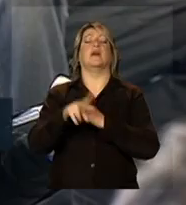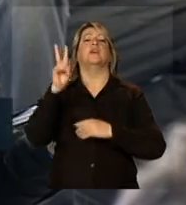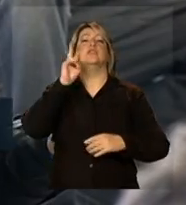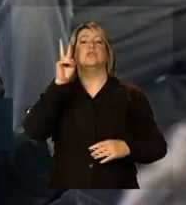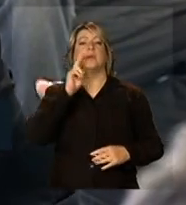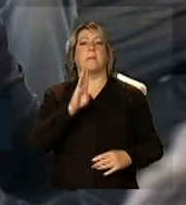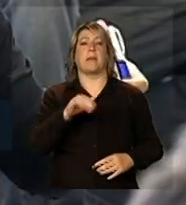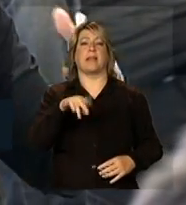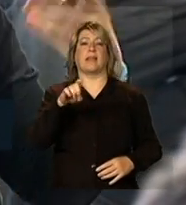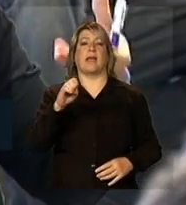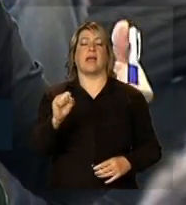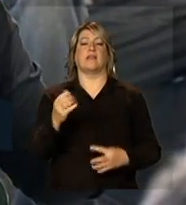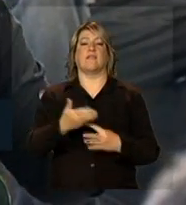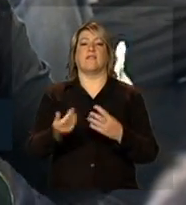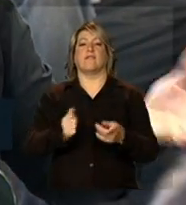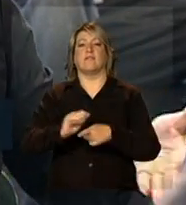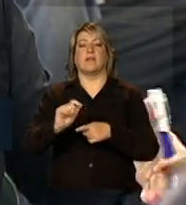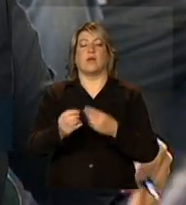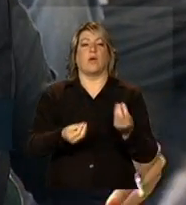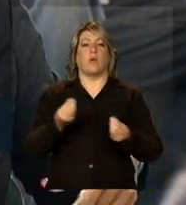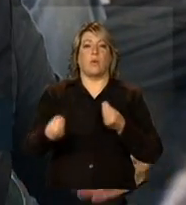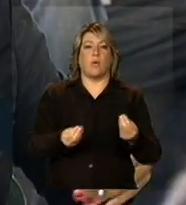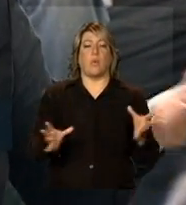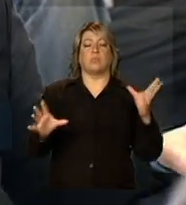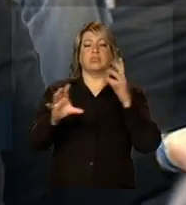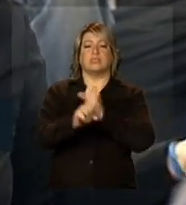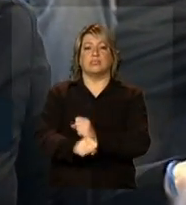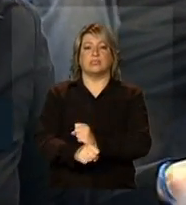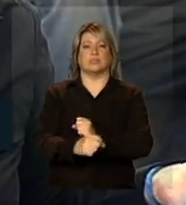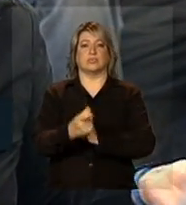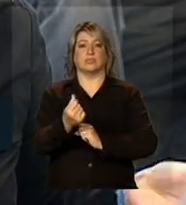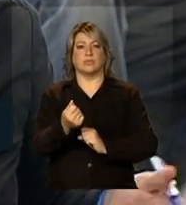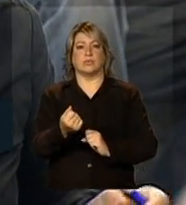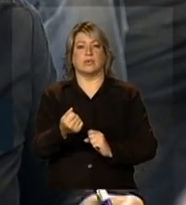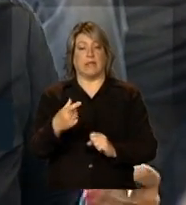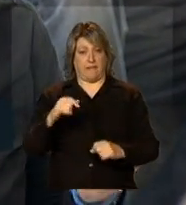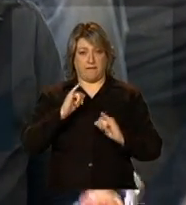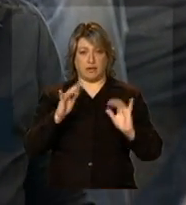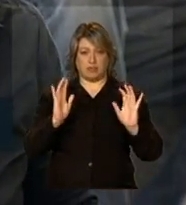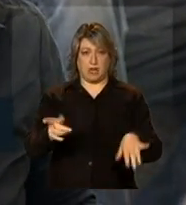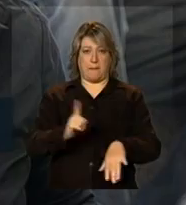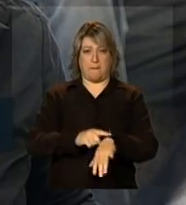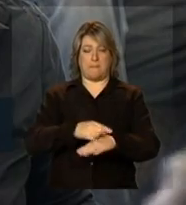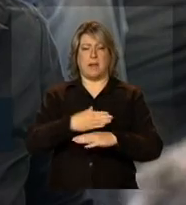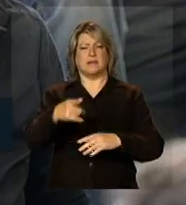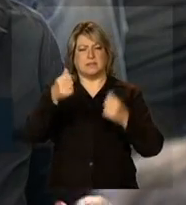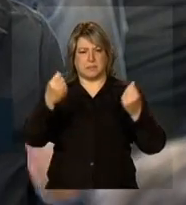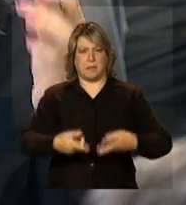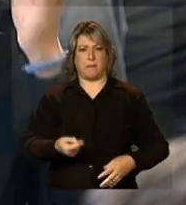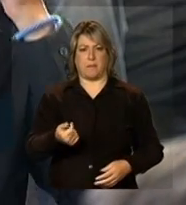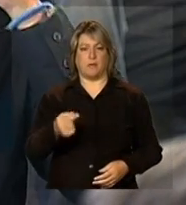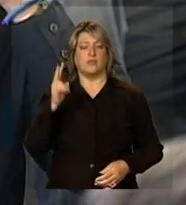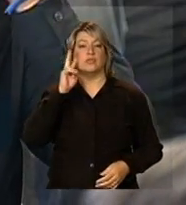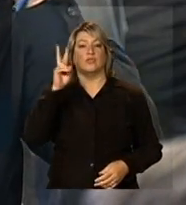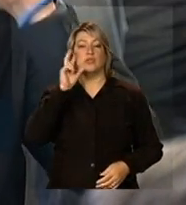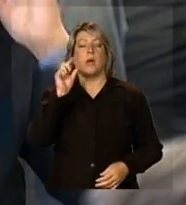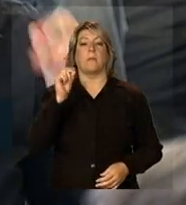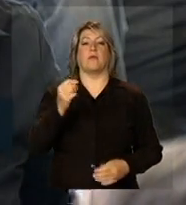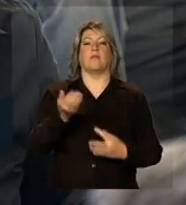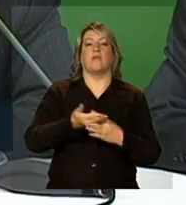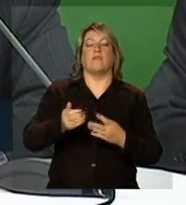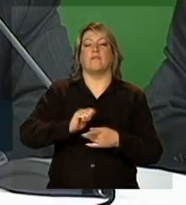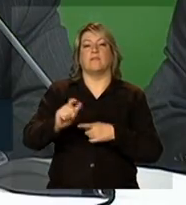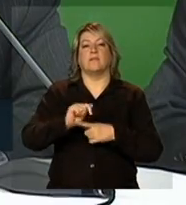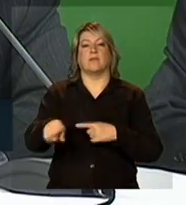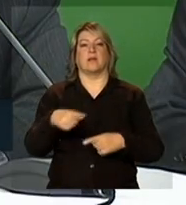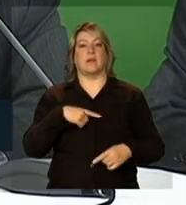BNDES, questão de montante, foi dita a questão do prazo. Para o senhor detalhar um pouquinho, financiamento do BNDES.